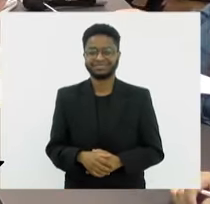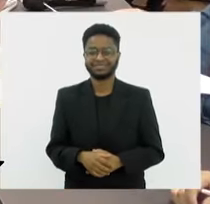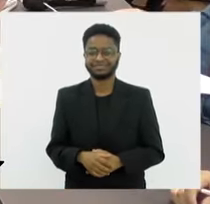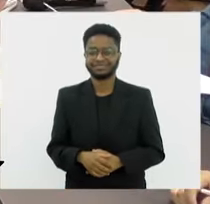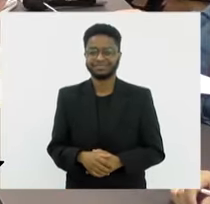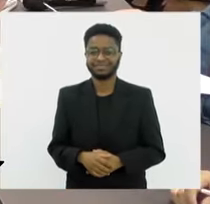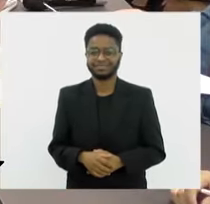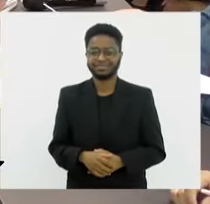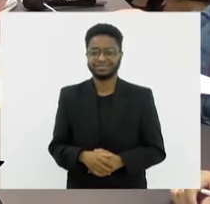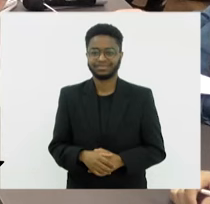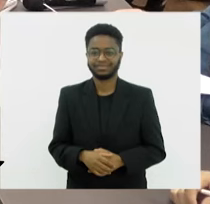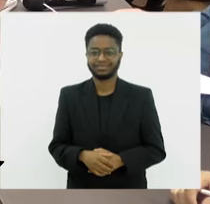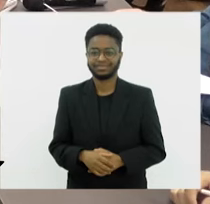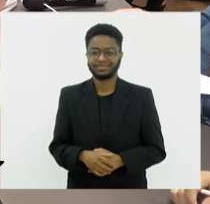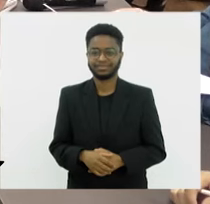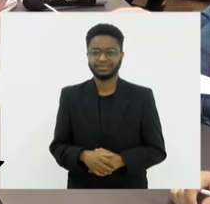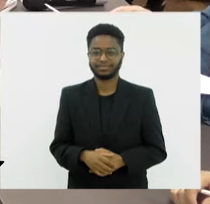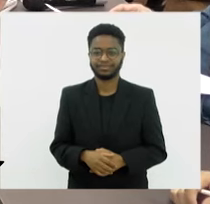15-1, o deputado Luiz Paulo já foi embora, hein?